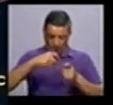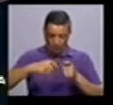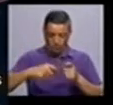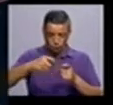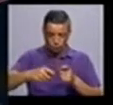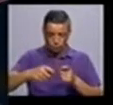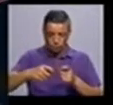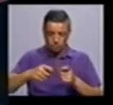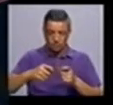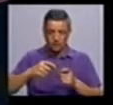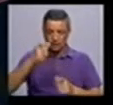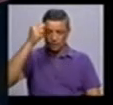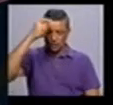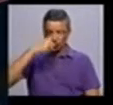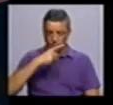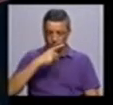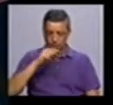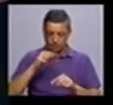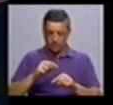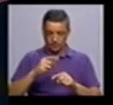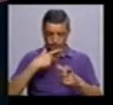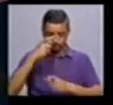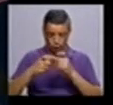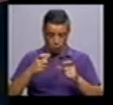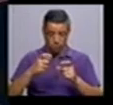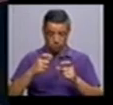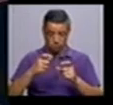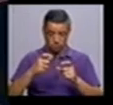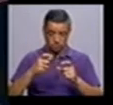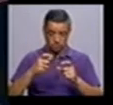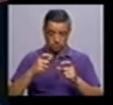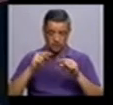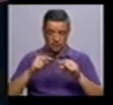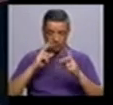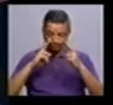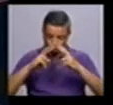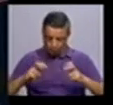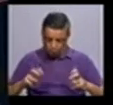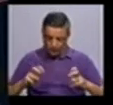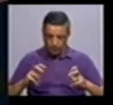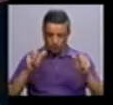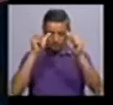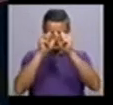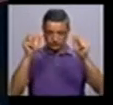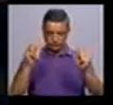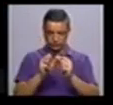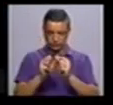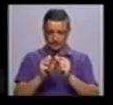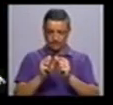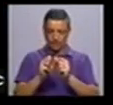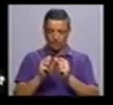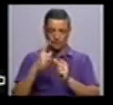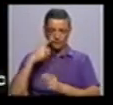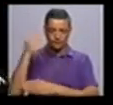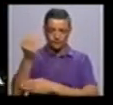que têm uma história engraçada. Houve um conjunto de astrónomos que estava a tentar descobrir nos confins do nosso sistema solar o